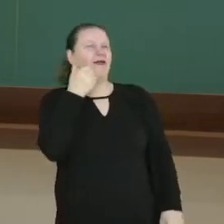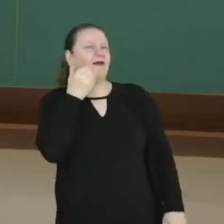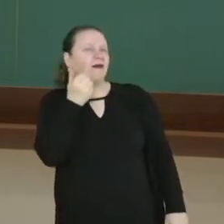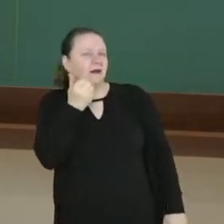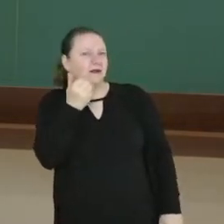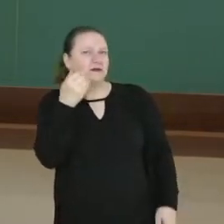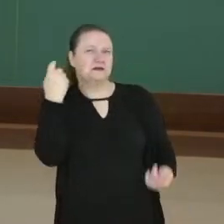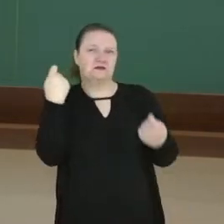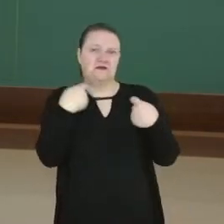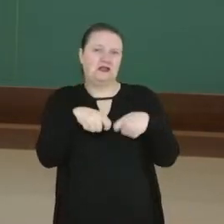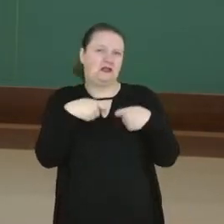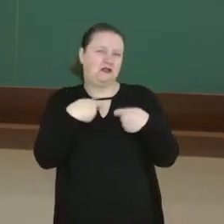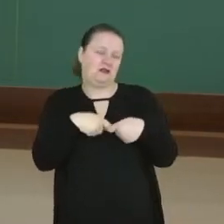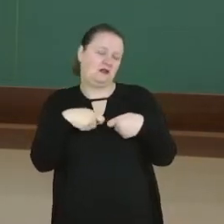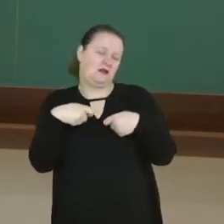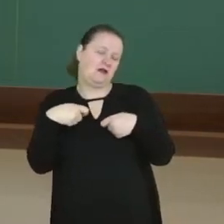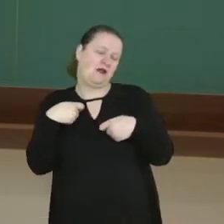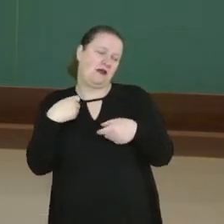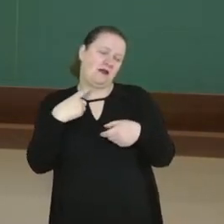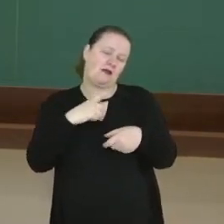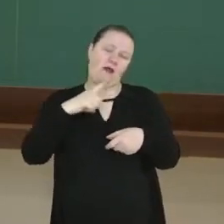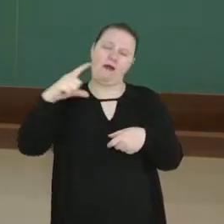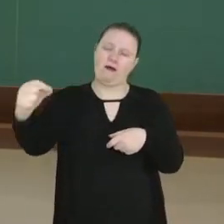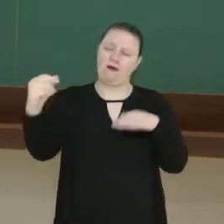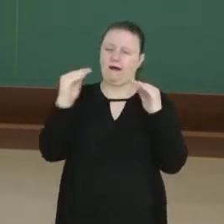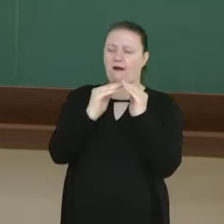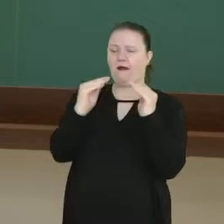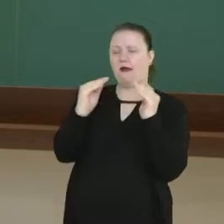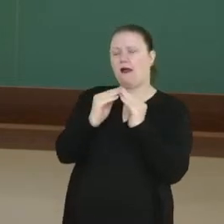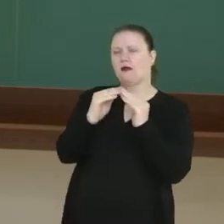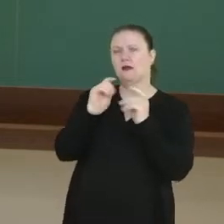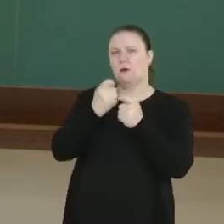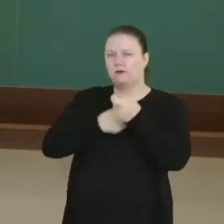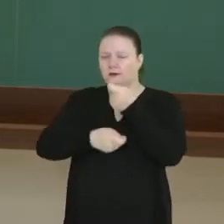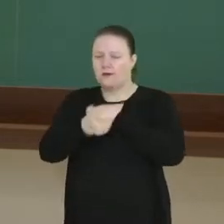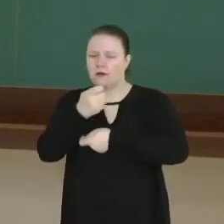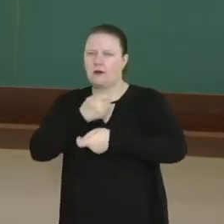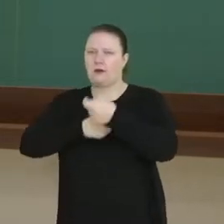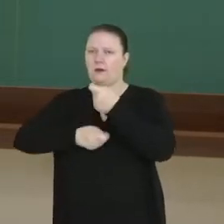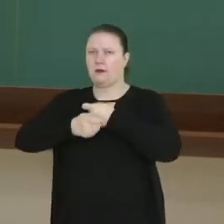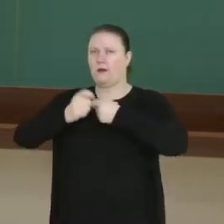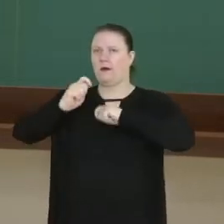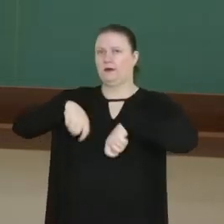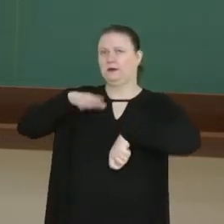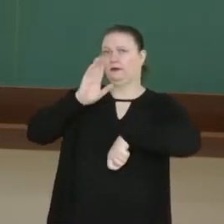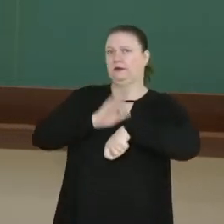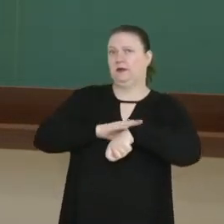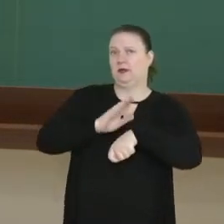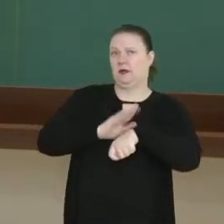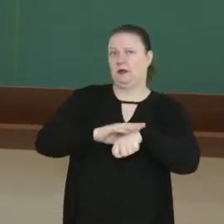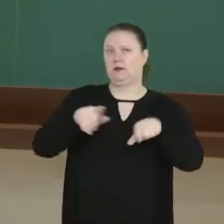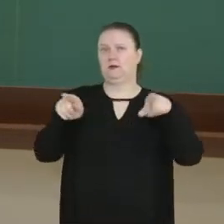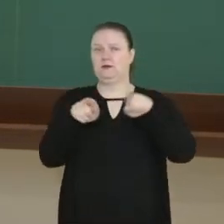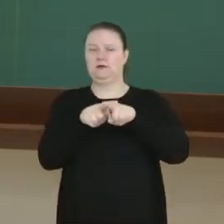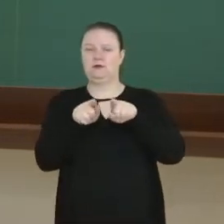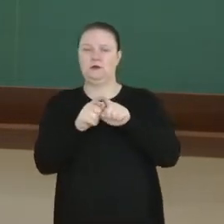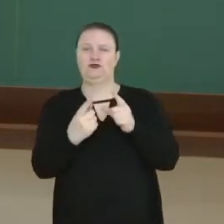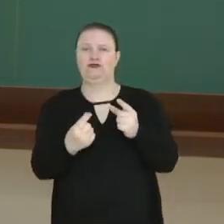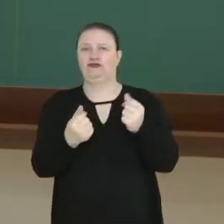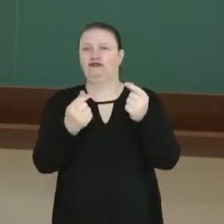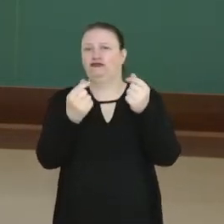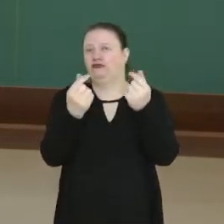não precisa se deslocar, certo? Você pode economizar tempo e dinheiro também, né? Porque você